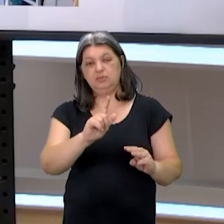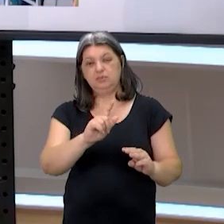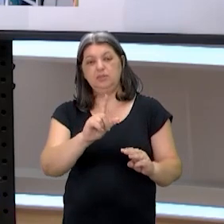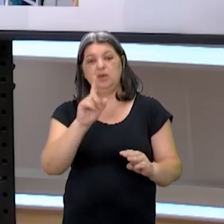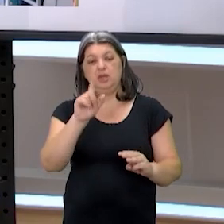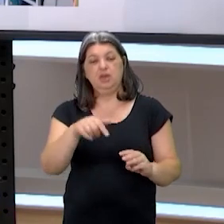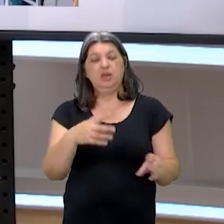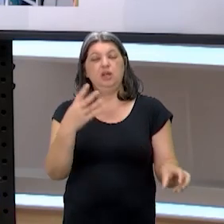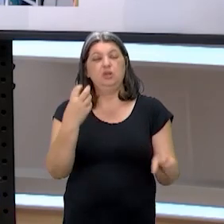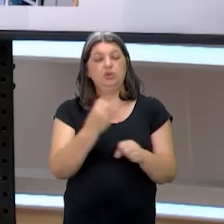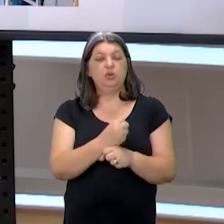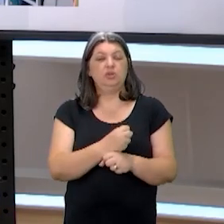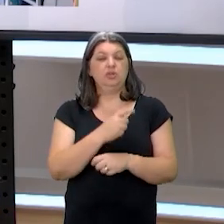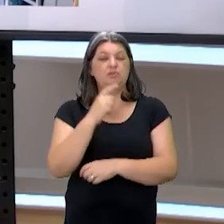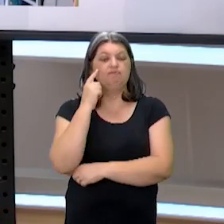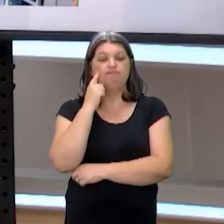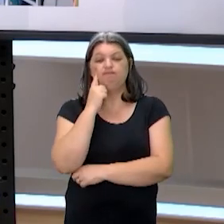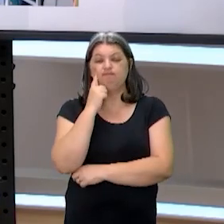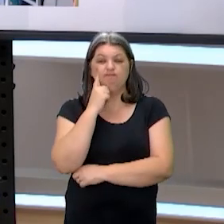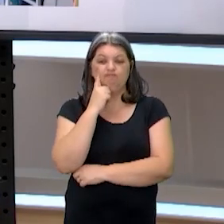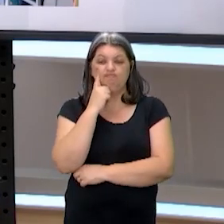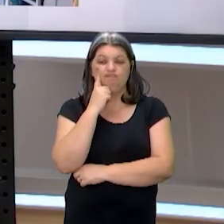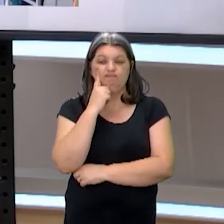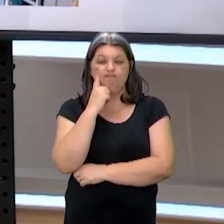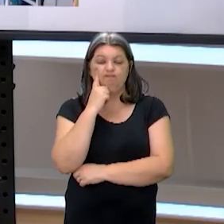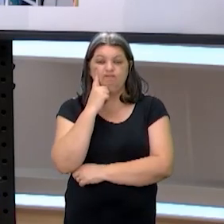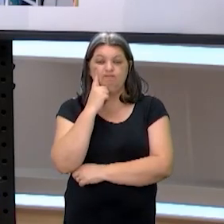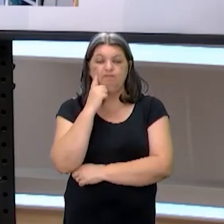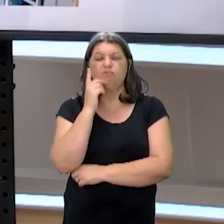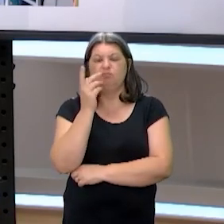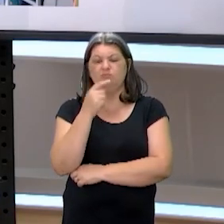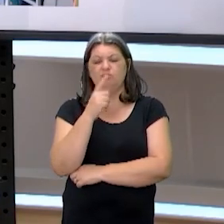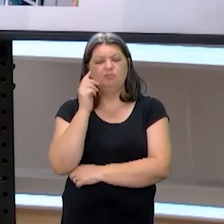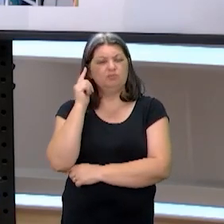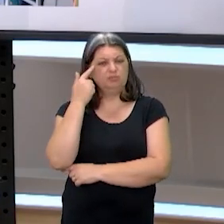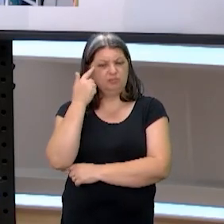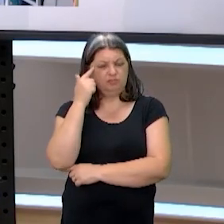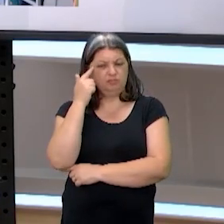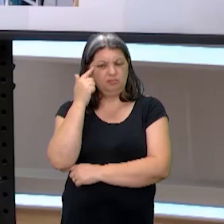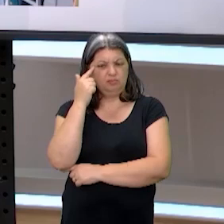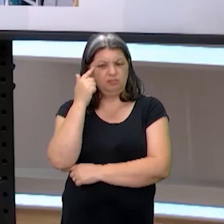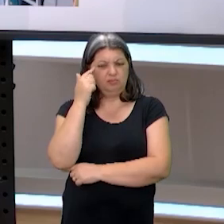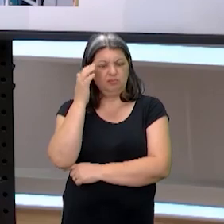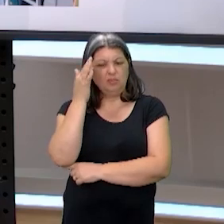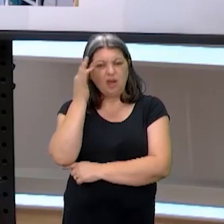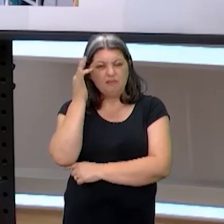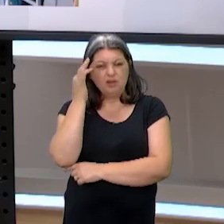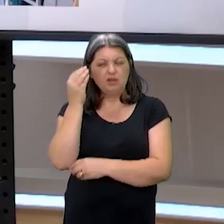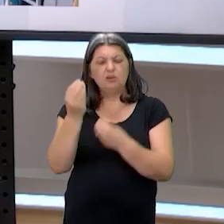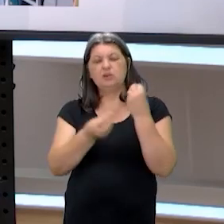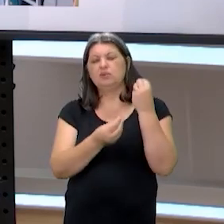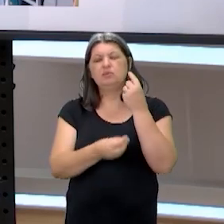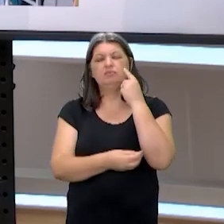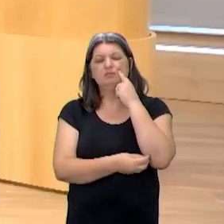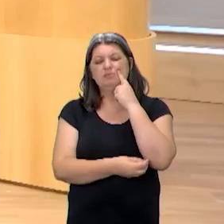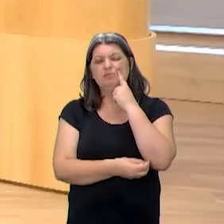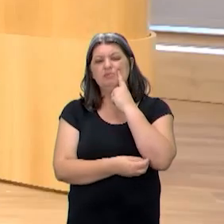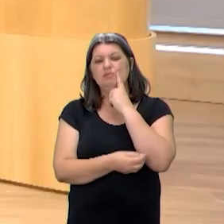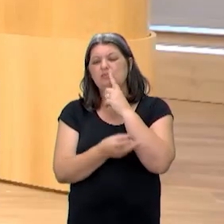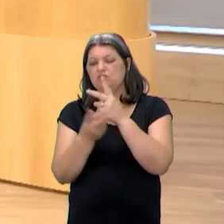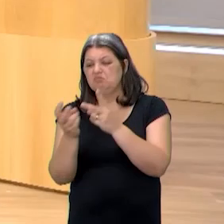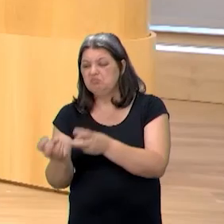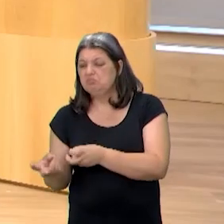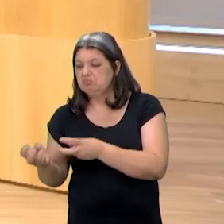nota. Mafezinha, a gente, quando perde essa capacidade de entender os